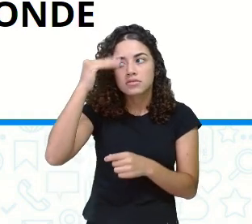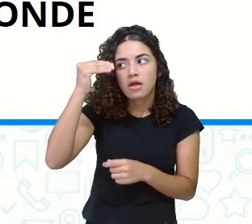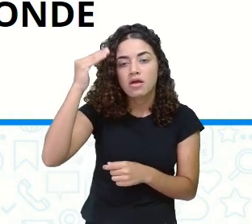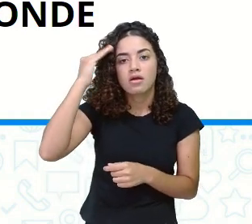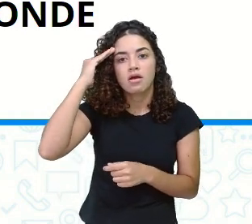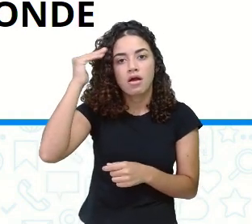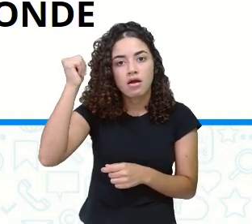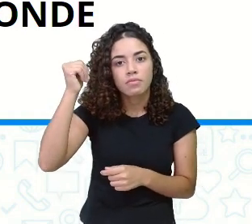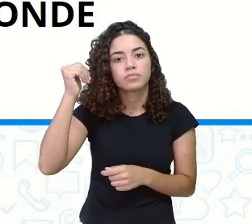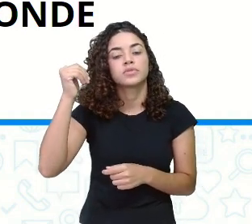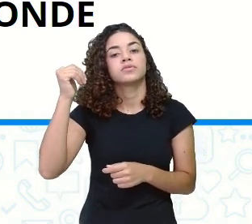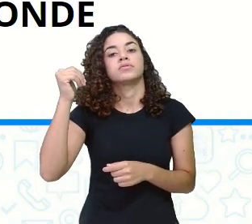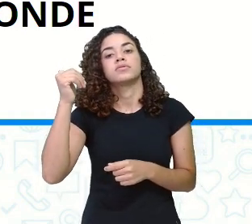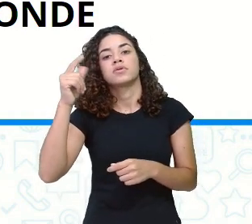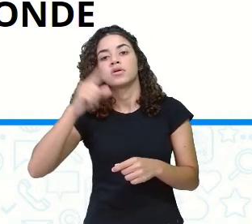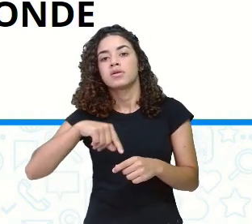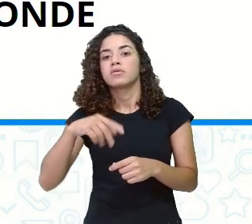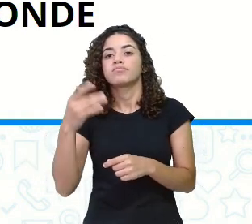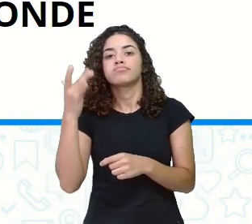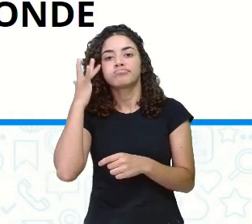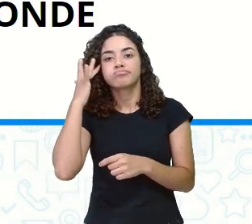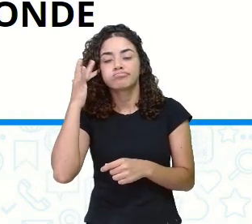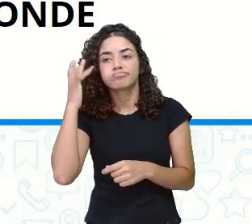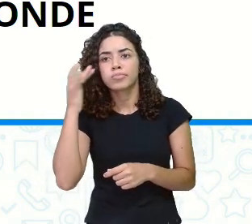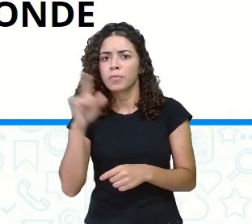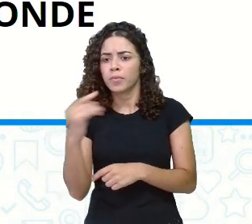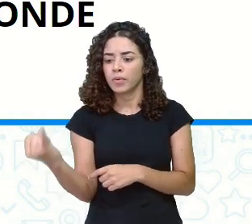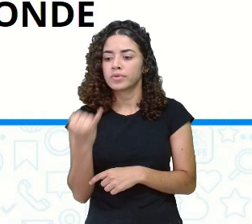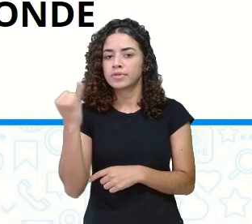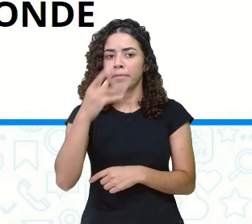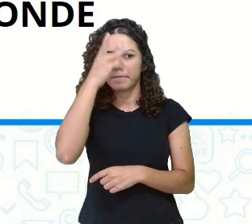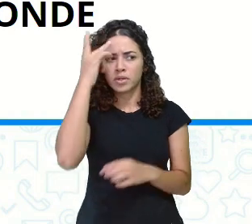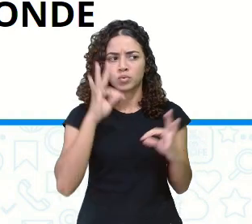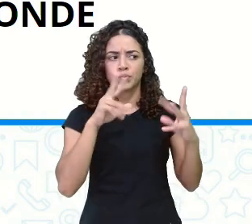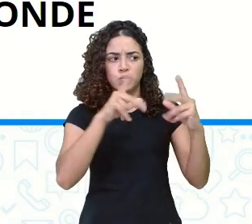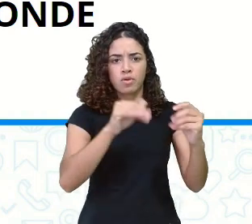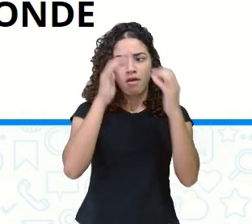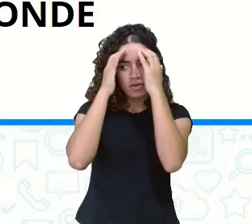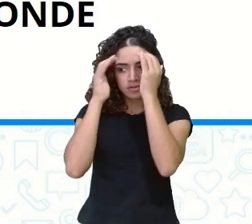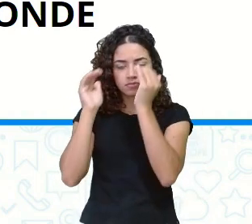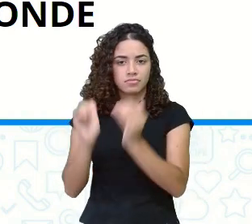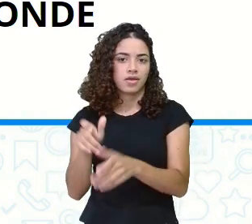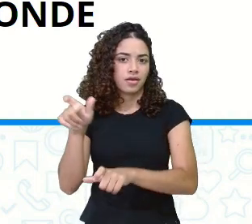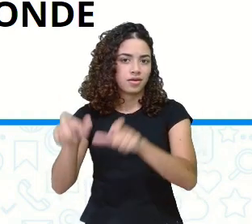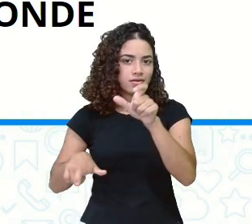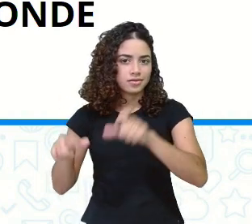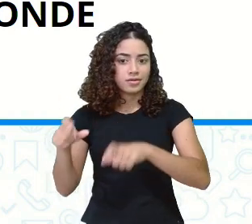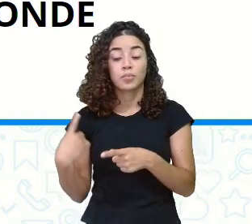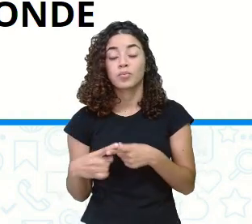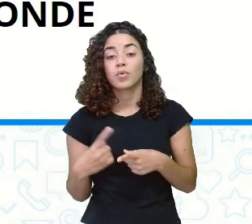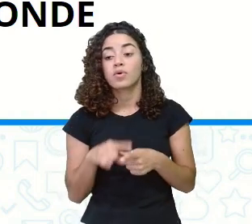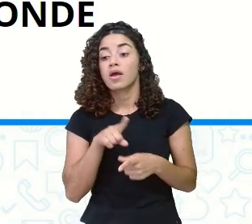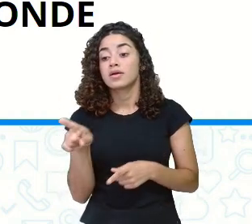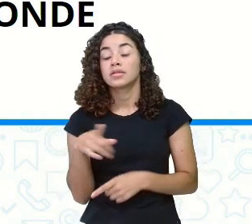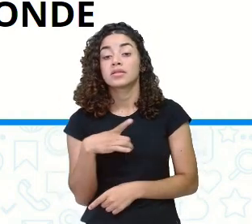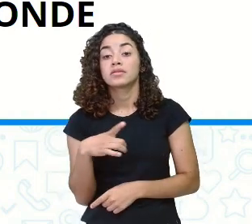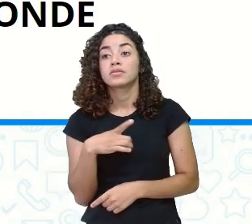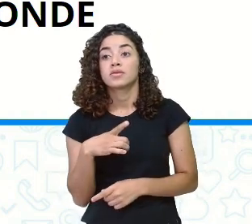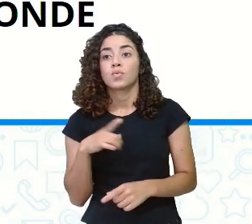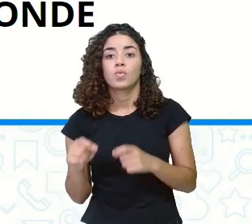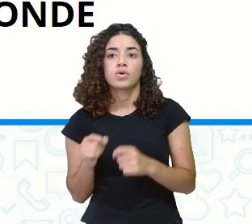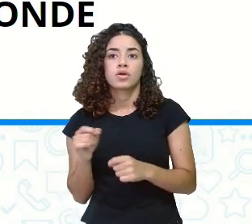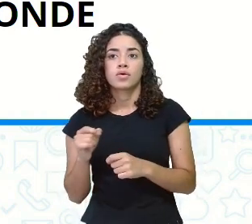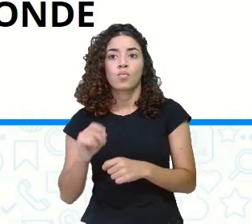muito importantes e respeitados na comunidade onde vivem. Sabe por quê? Porque eles têm uma